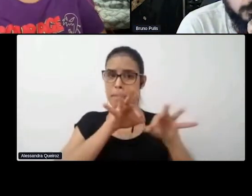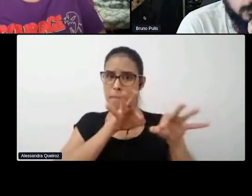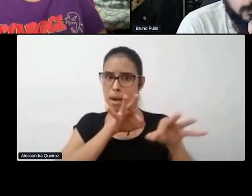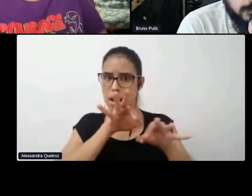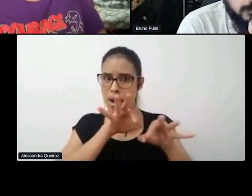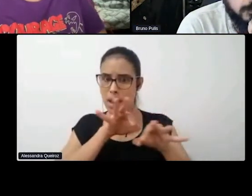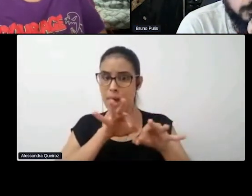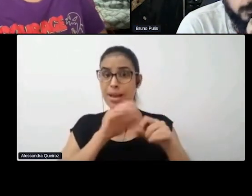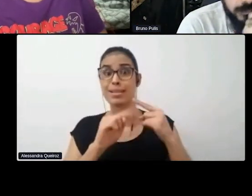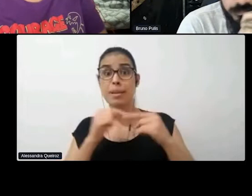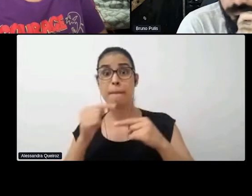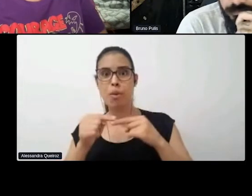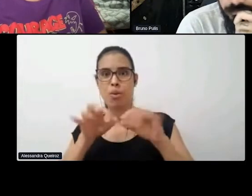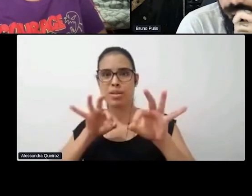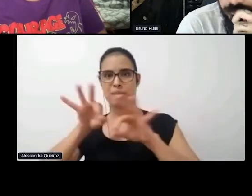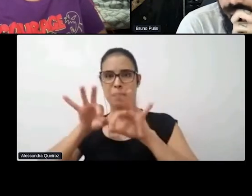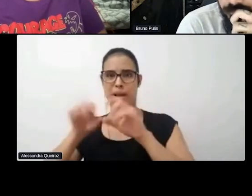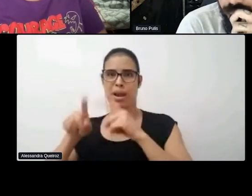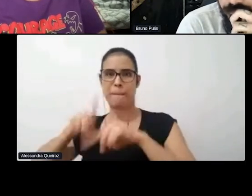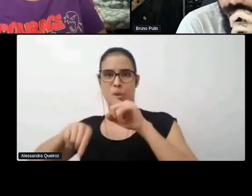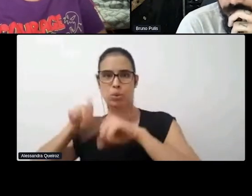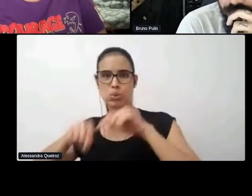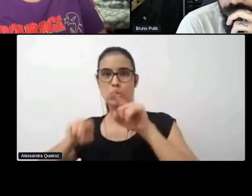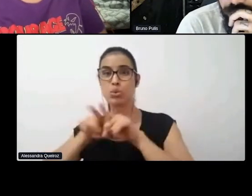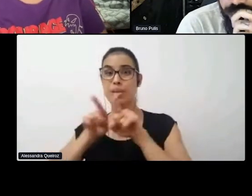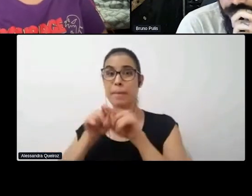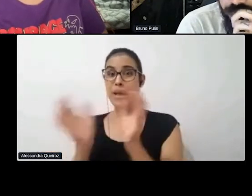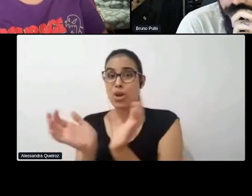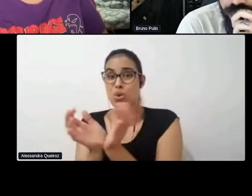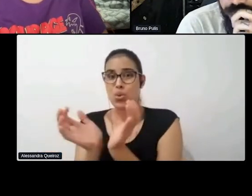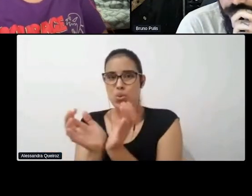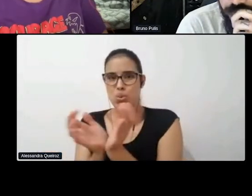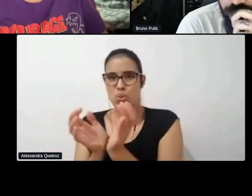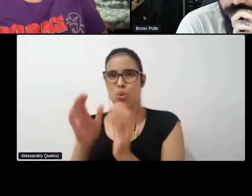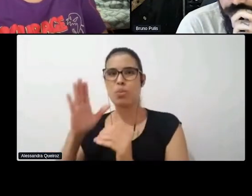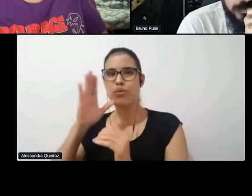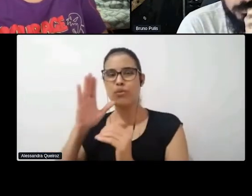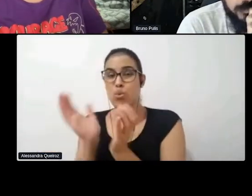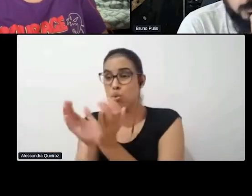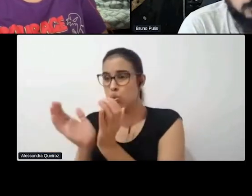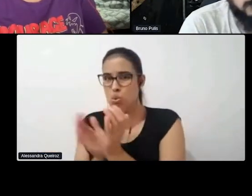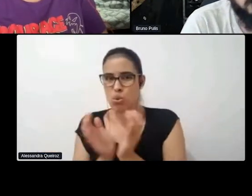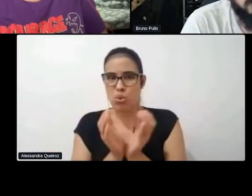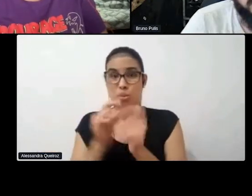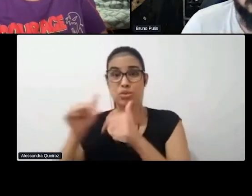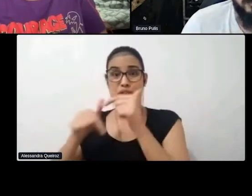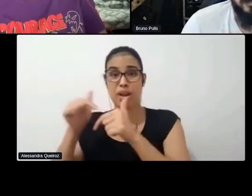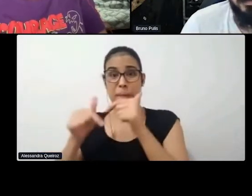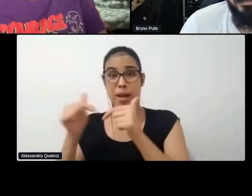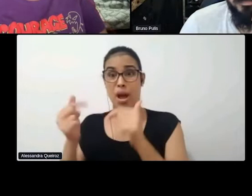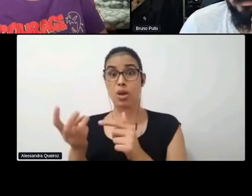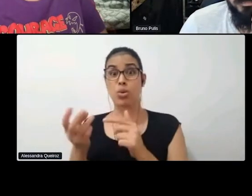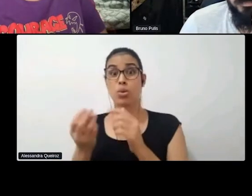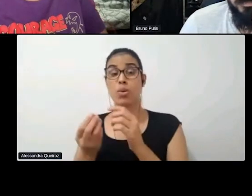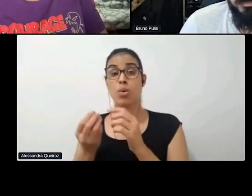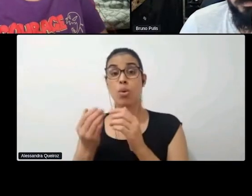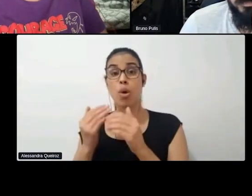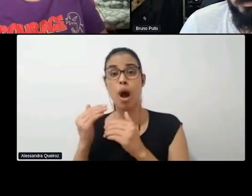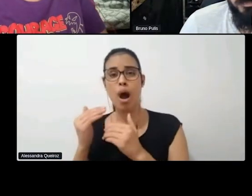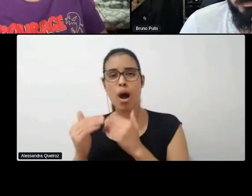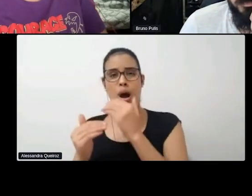de implantação de cultura de acessibilidade nos times, nas squads. Eu queria saber de vocês, em nível